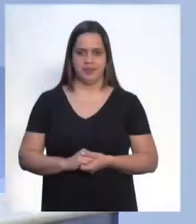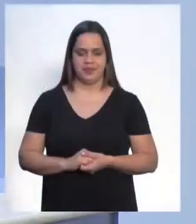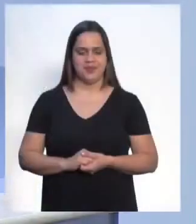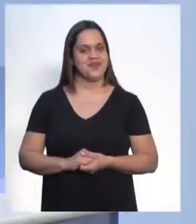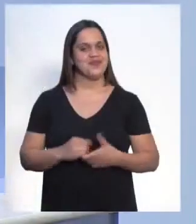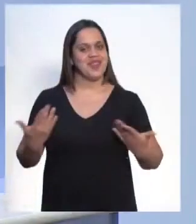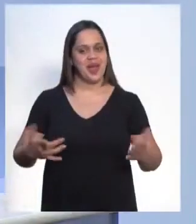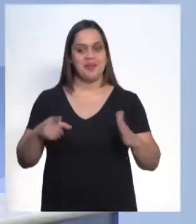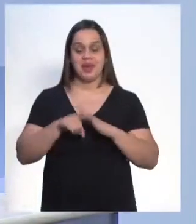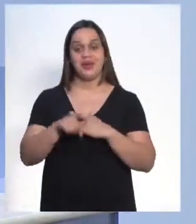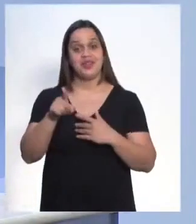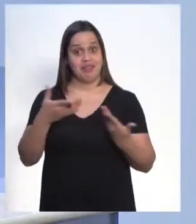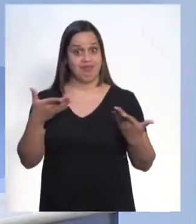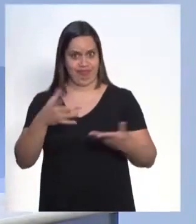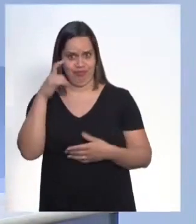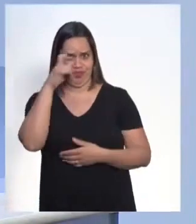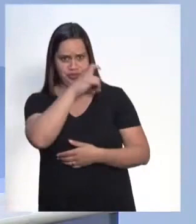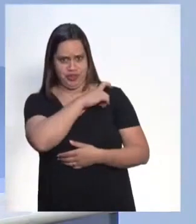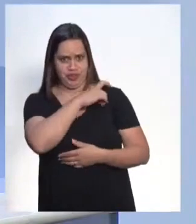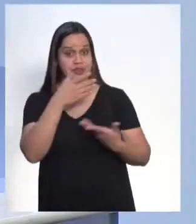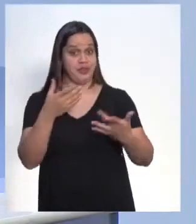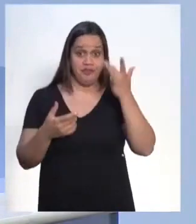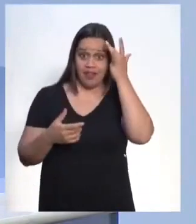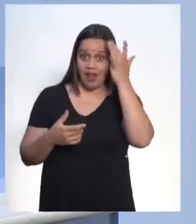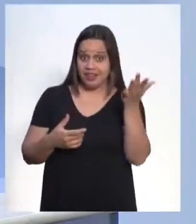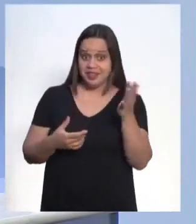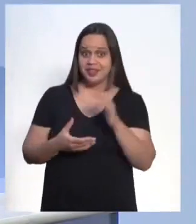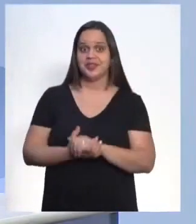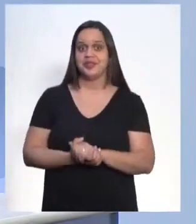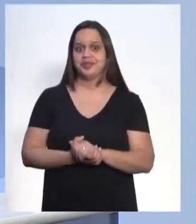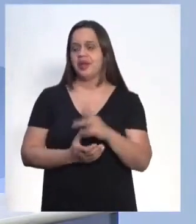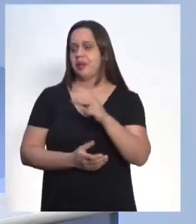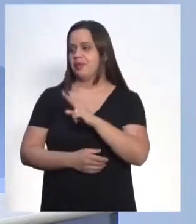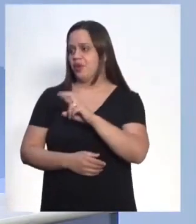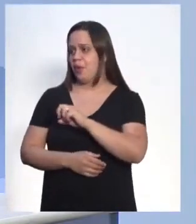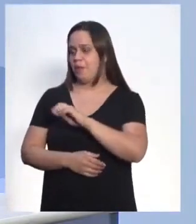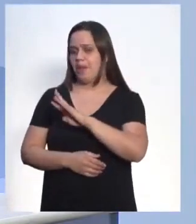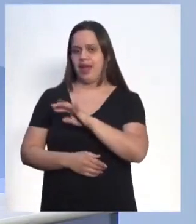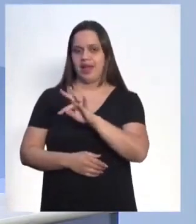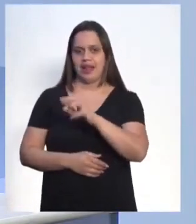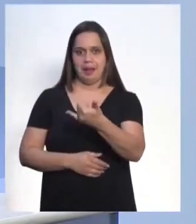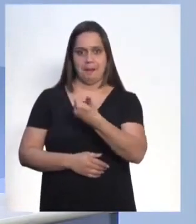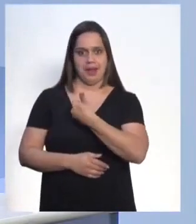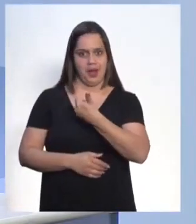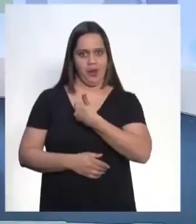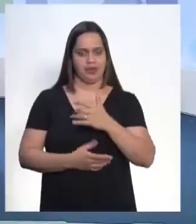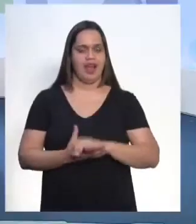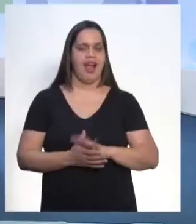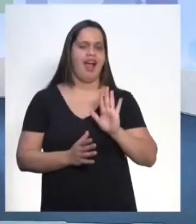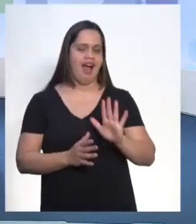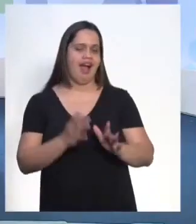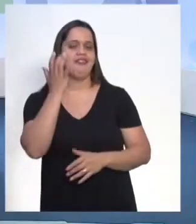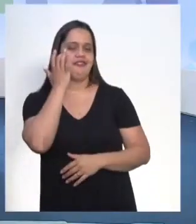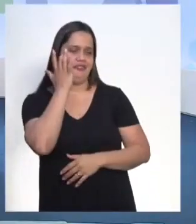E aí, ficou muito difícil? Ficou fácil? Professora Roberta, me conta tudo. Ficou muito fácil, professora Inês. Eles responderam que